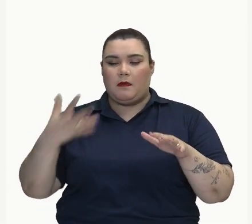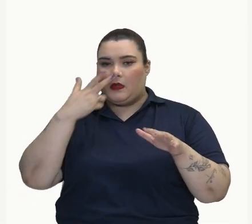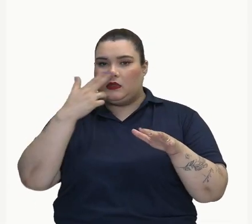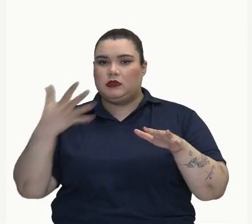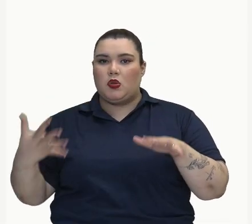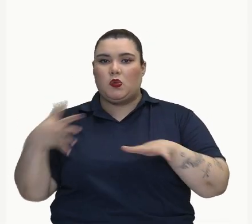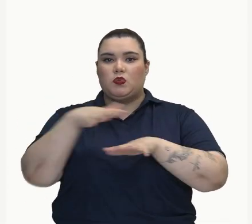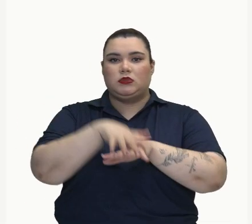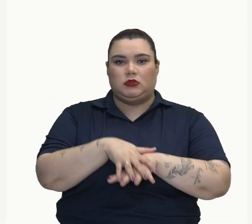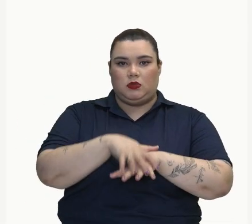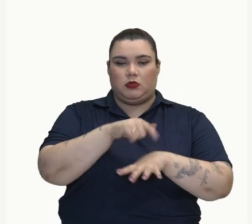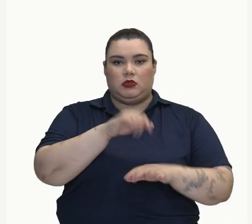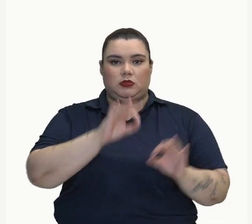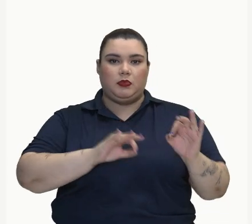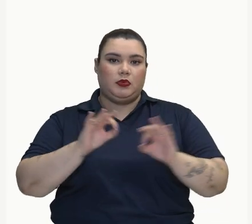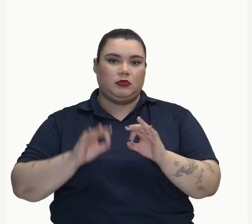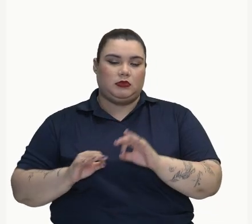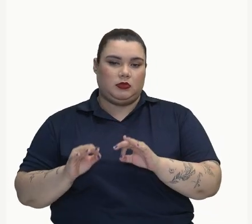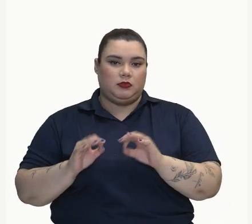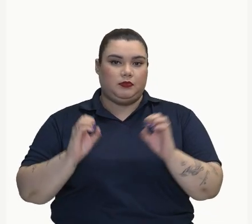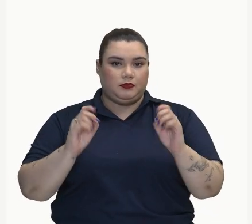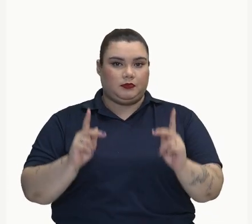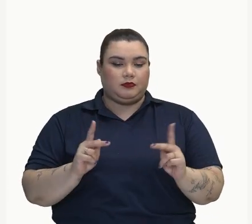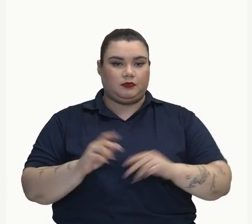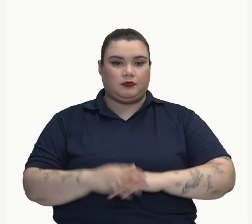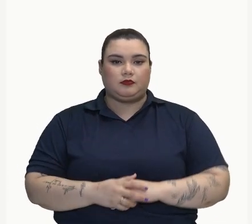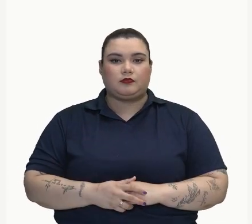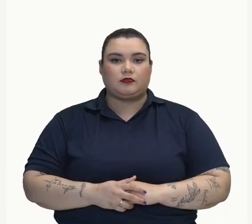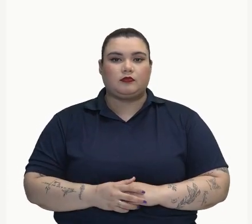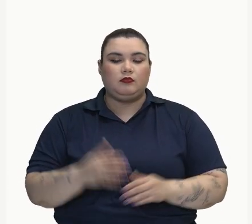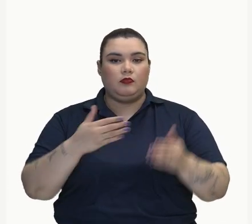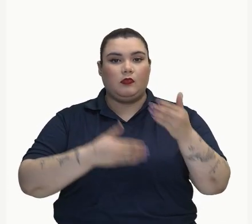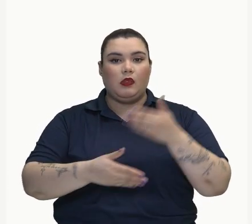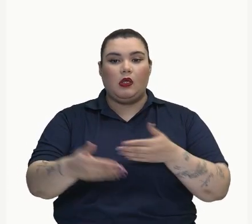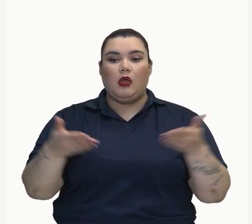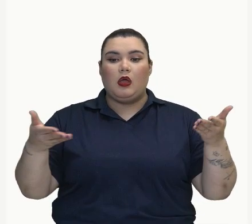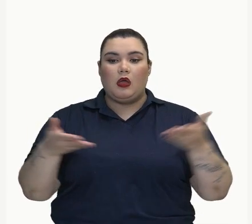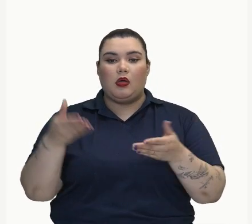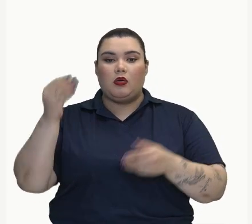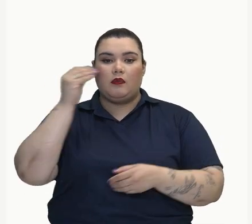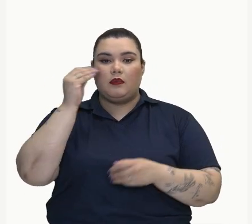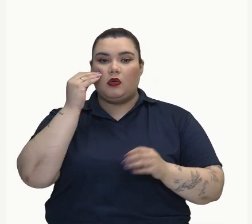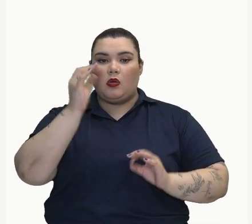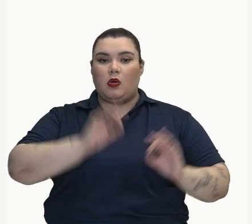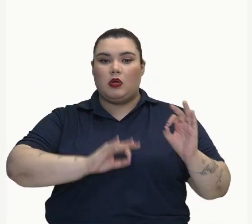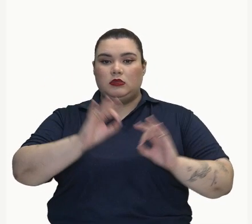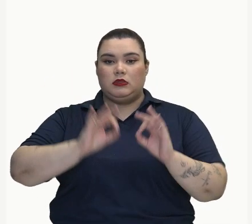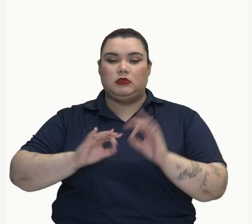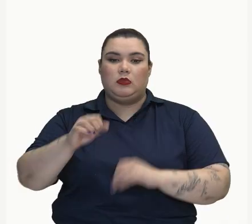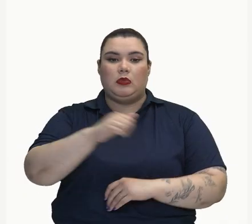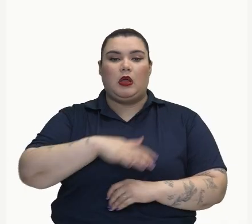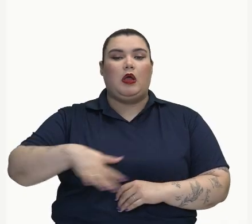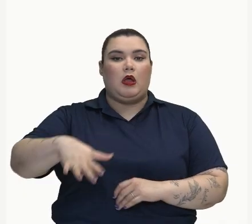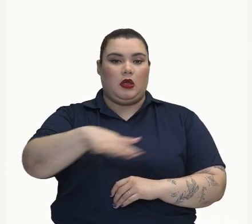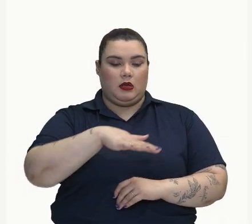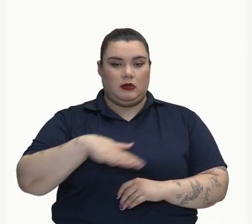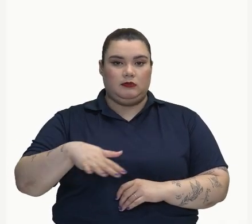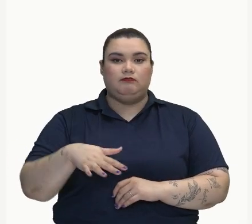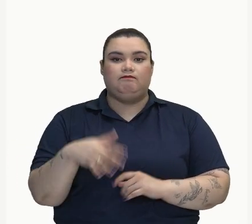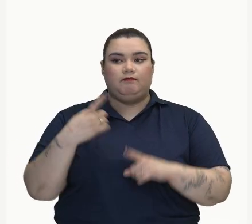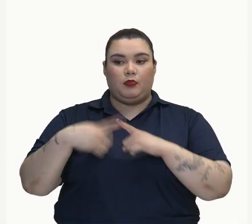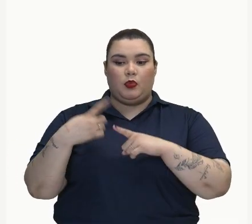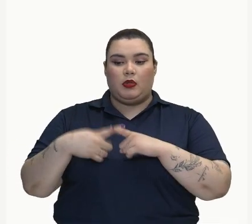de globalização. Seguindo, agora a gente vai verificar esse processo de reordenamento do território, porque